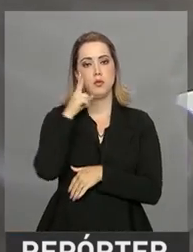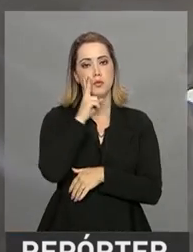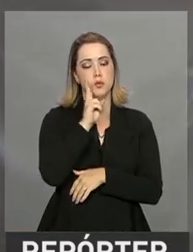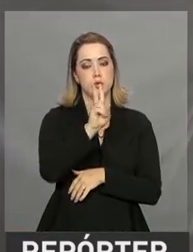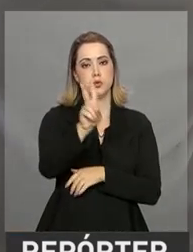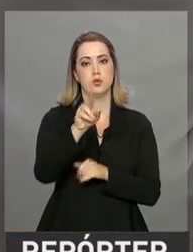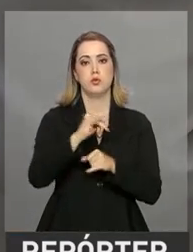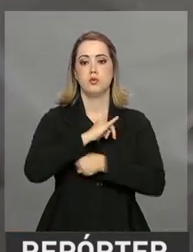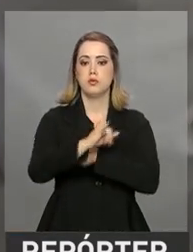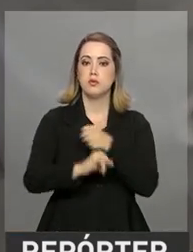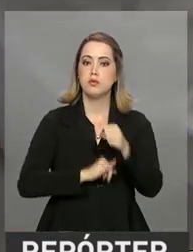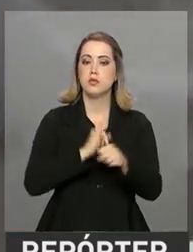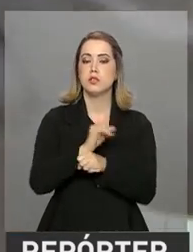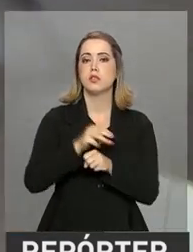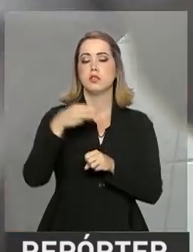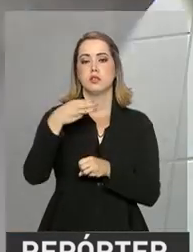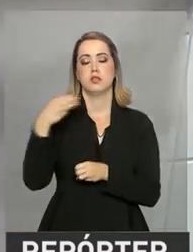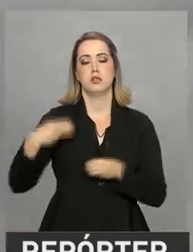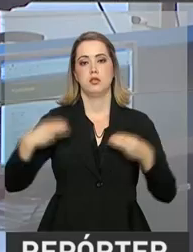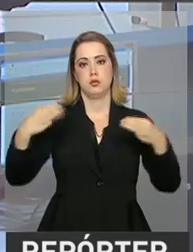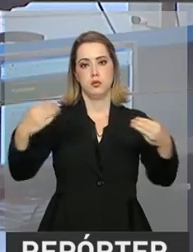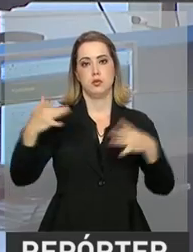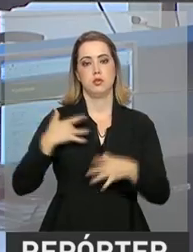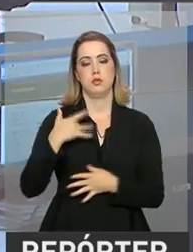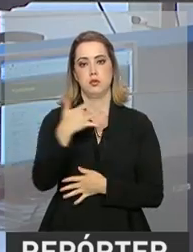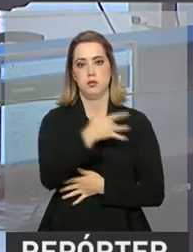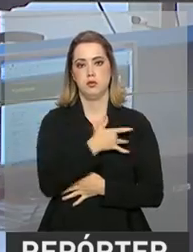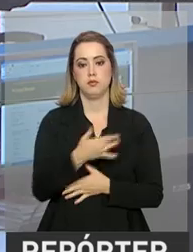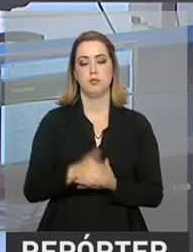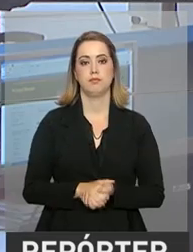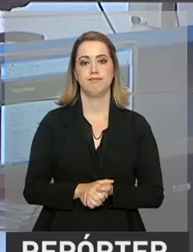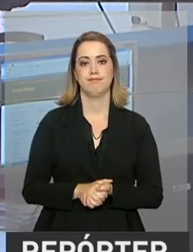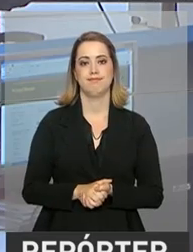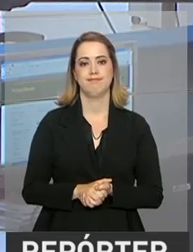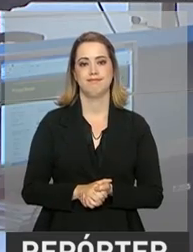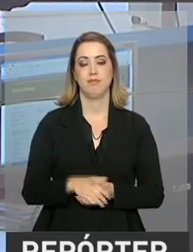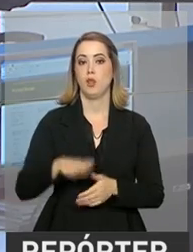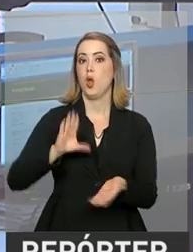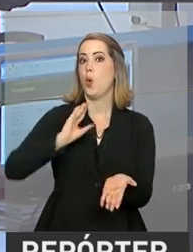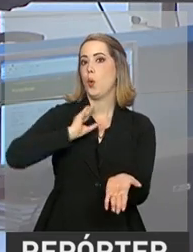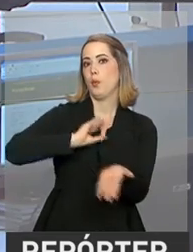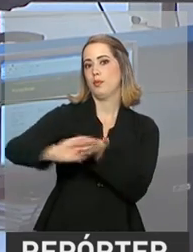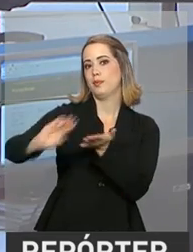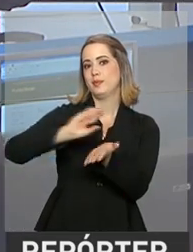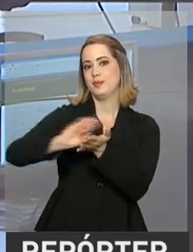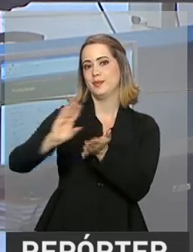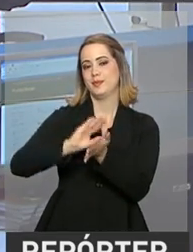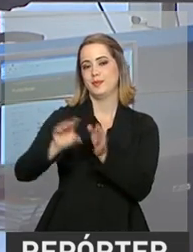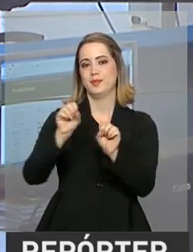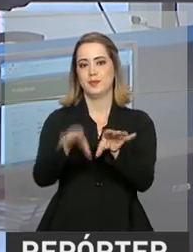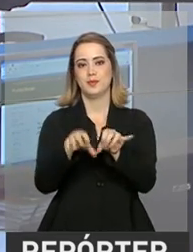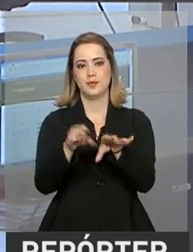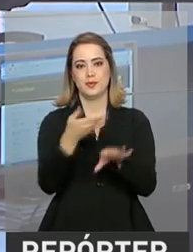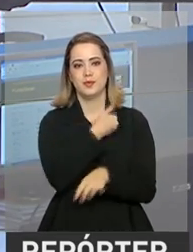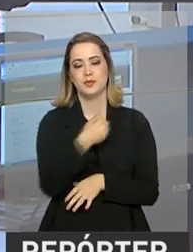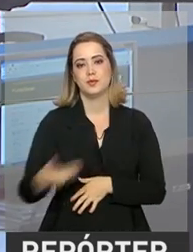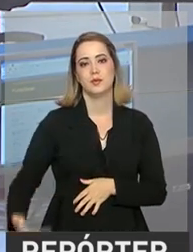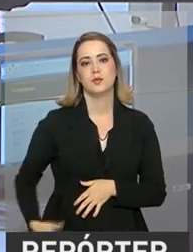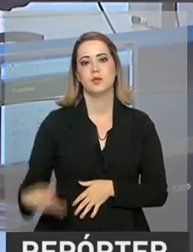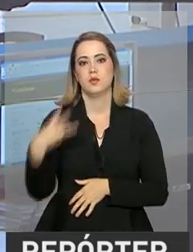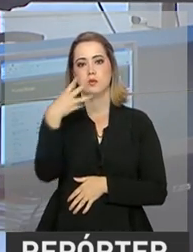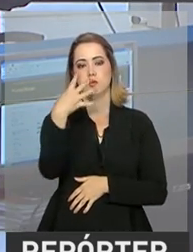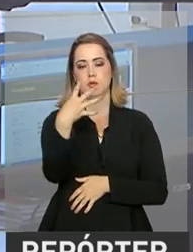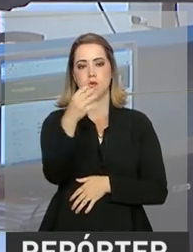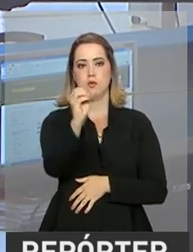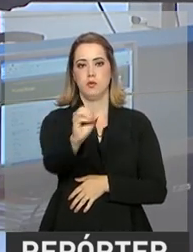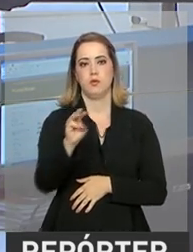basta acessar o site do Ministério da Saúde. Mais recursos e qualidade para a educação. O governo vai investir